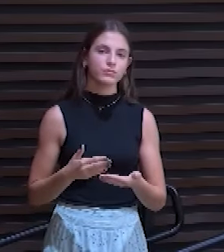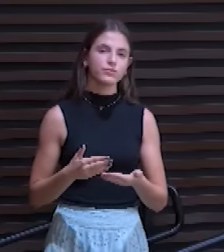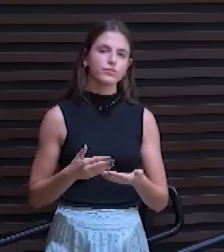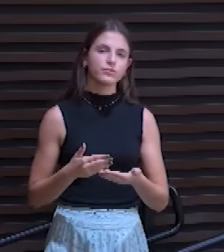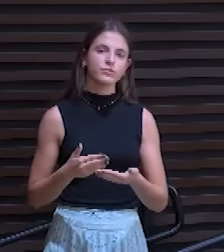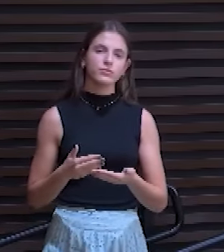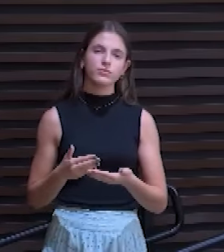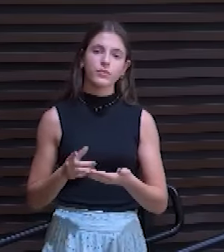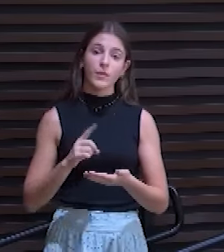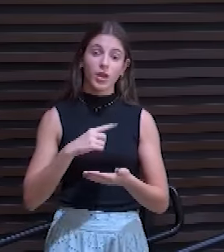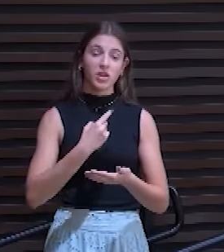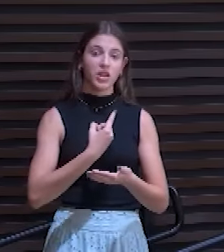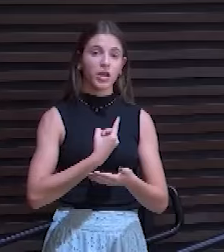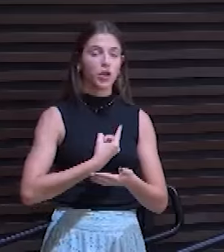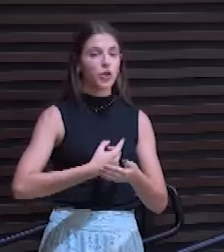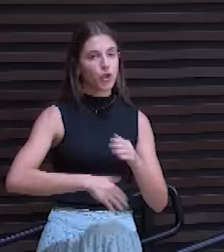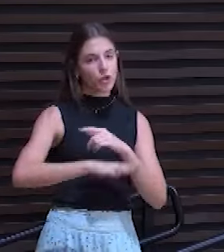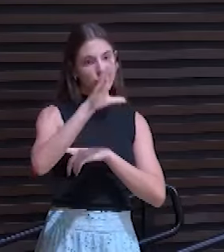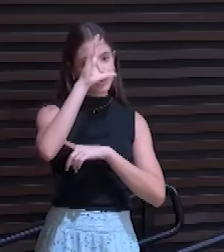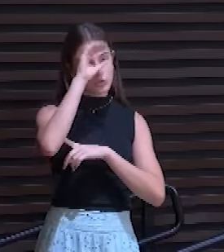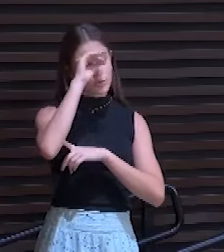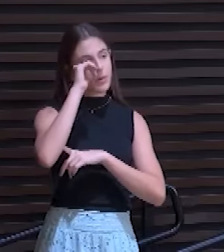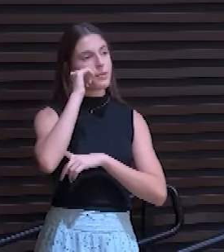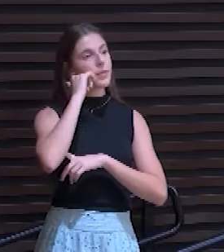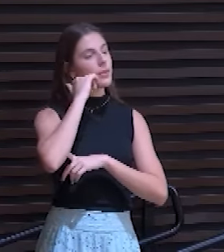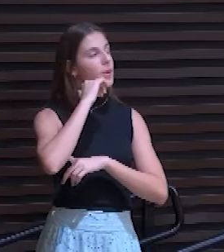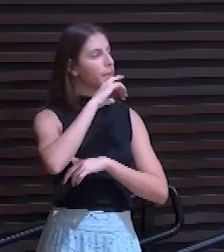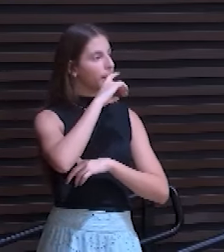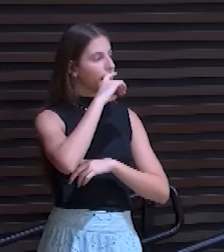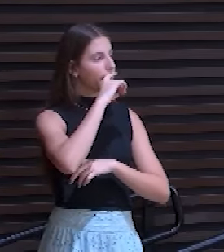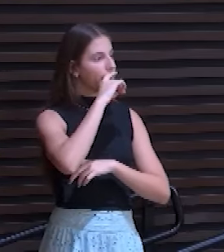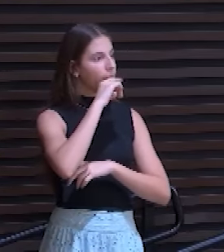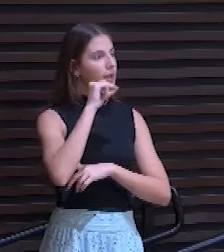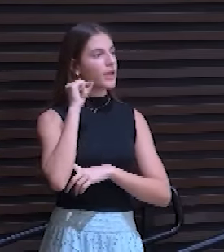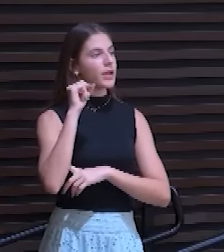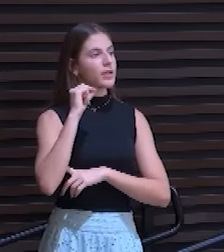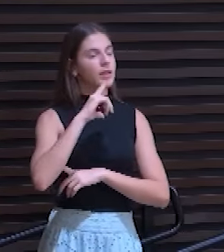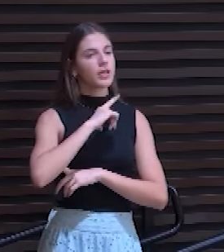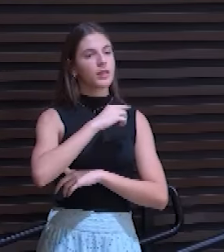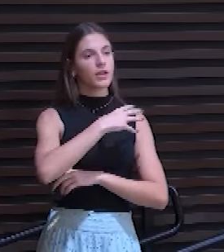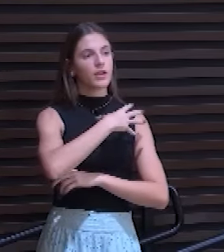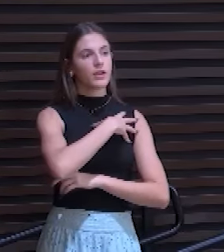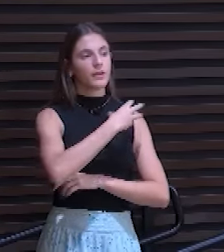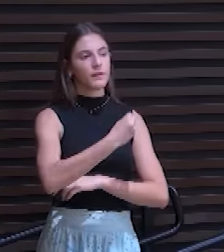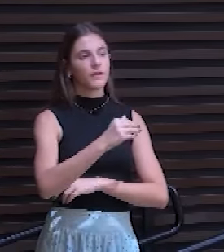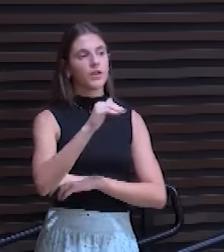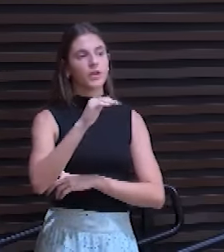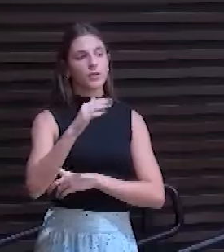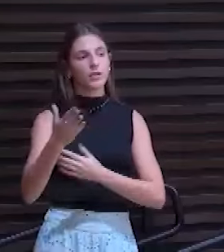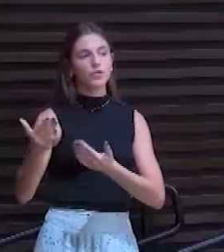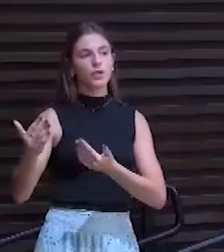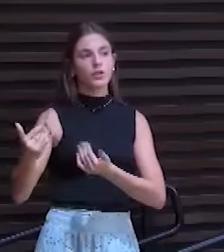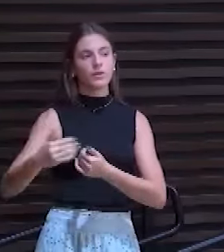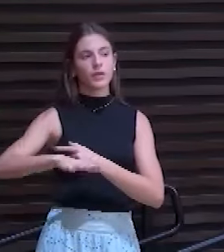com os pais, toda segunda-feira. Aliás, quem aqui tem filho adolescente, por favor, levante uma das